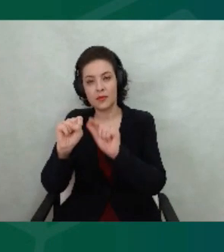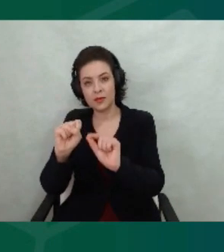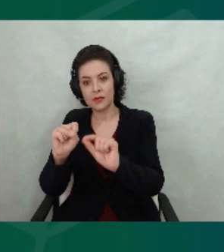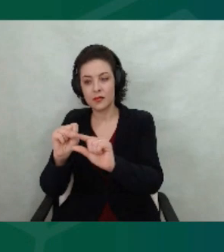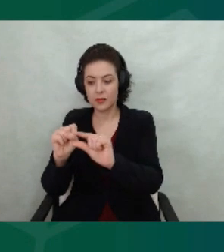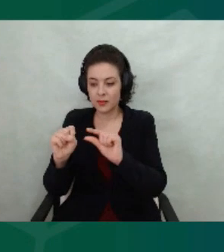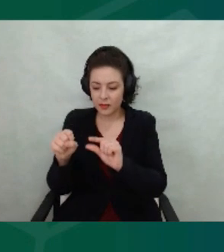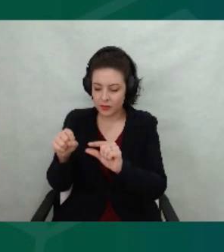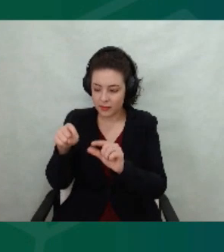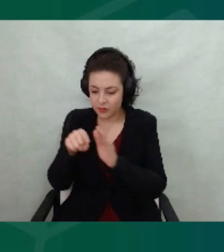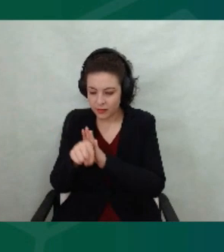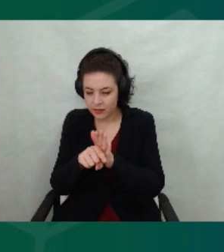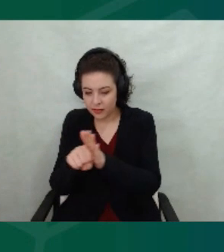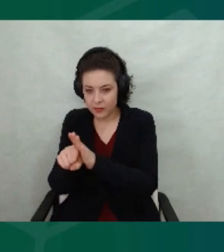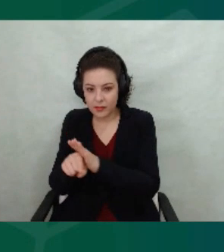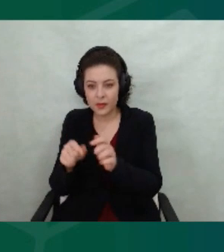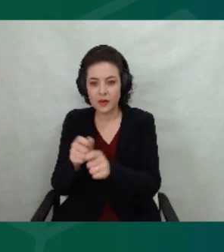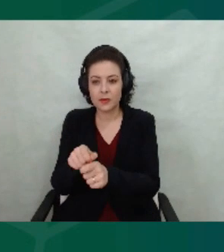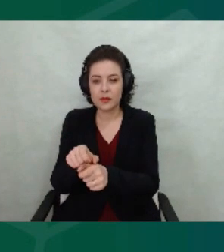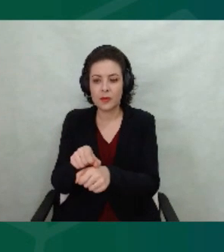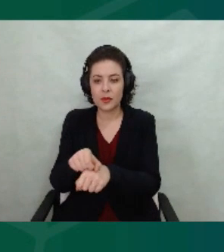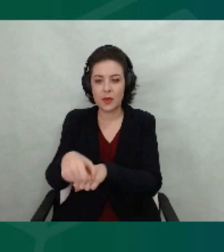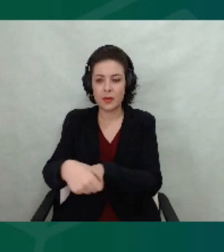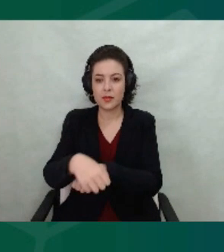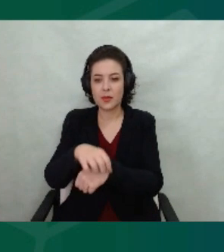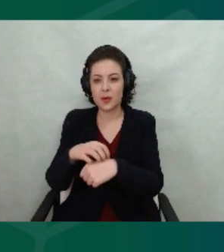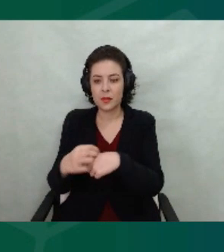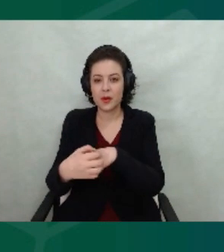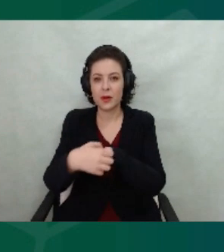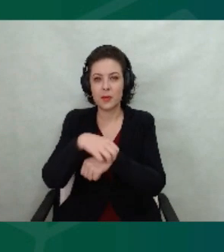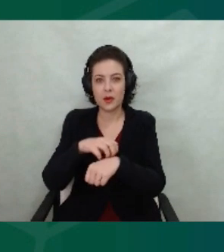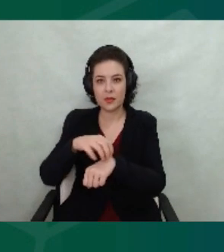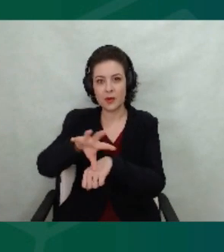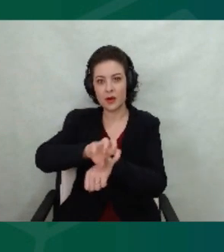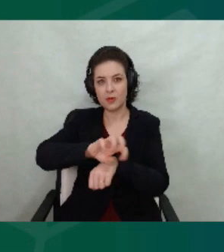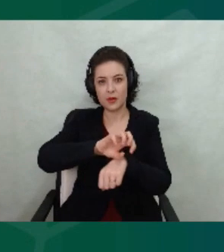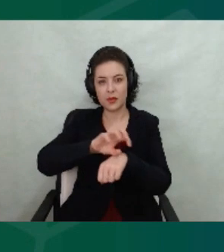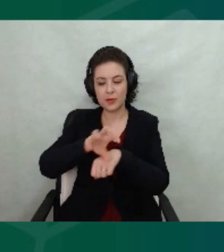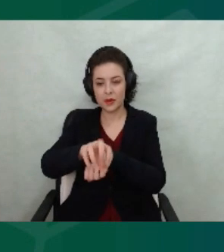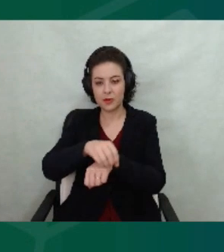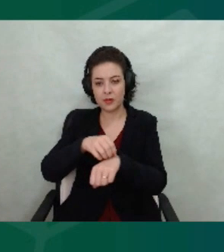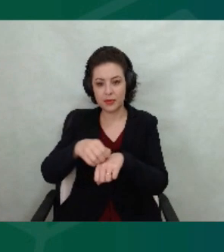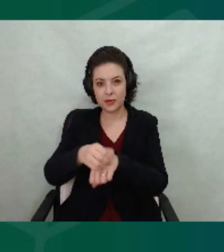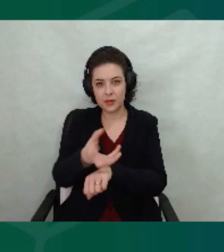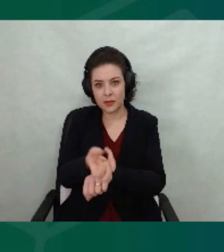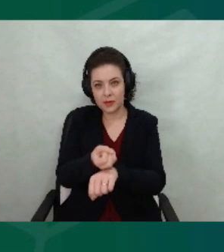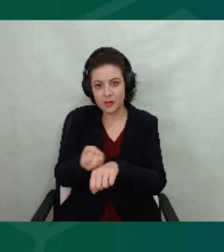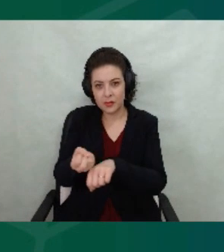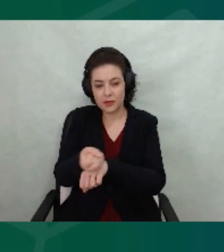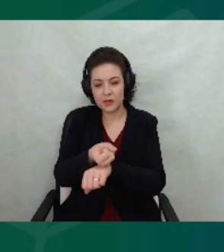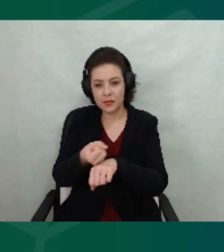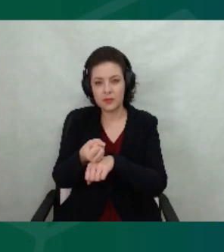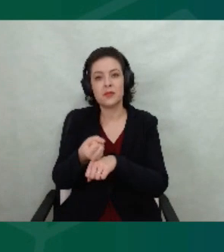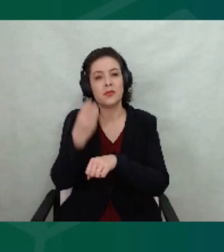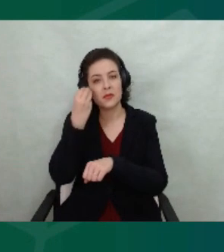vai fazer a entrada, a adesão na célula, entrar no receptor para depois infectar